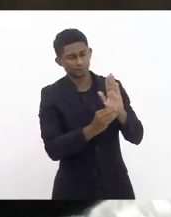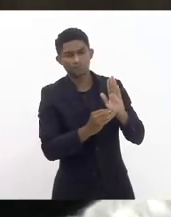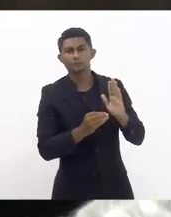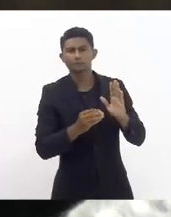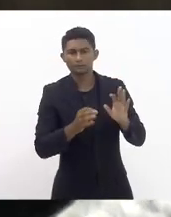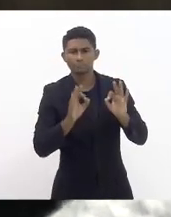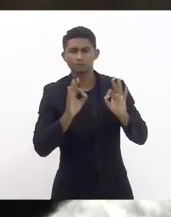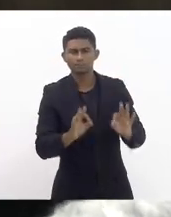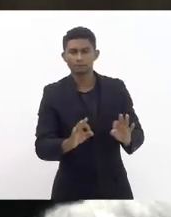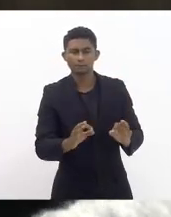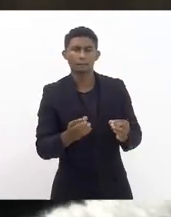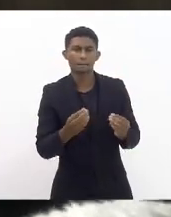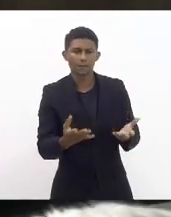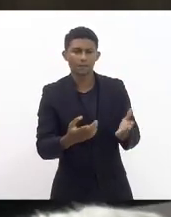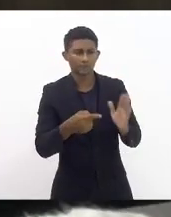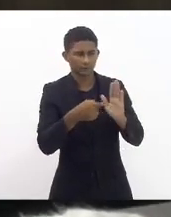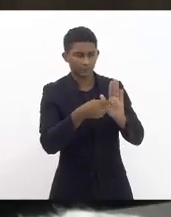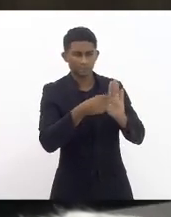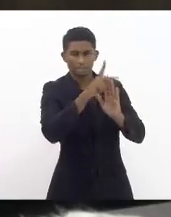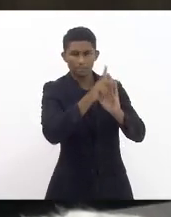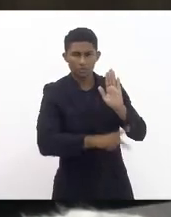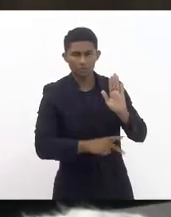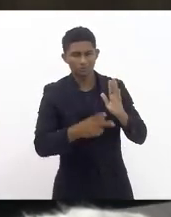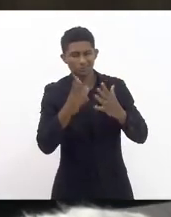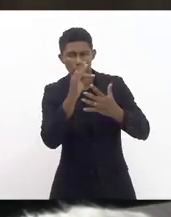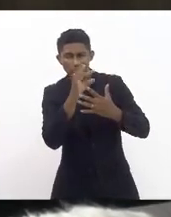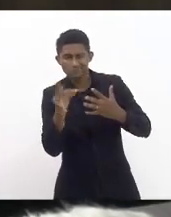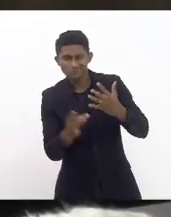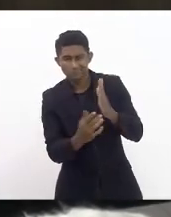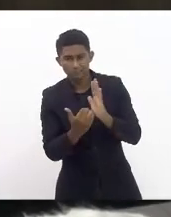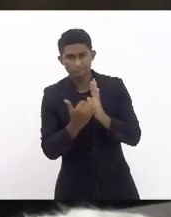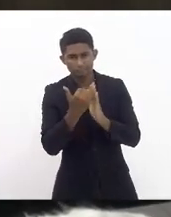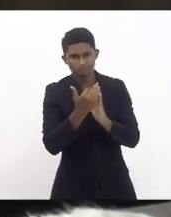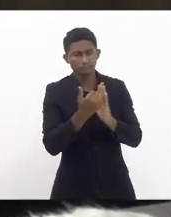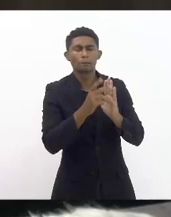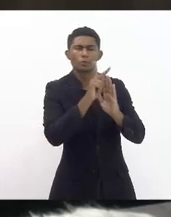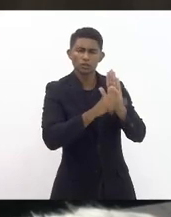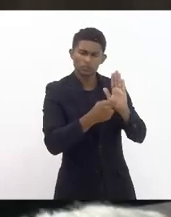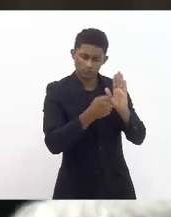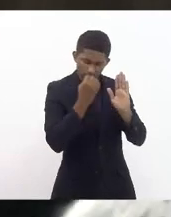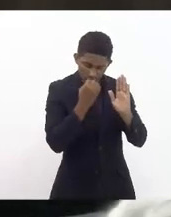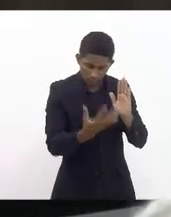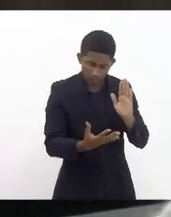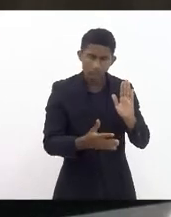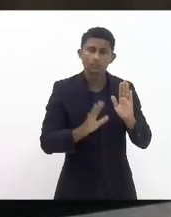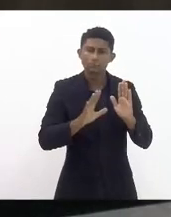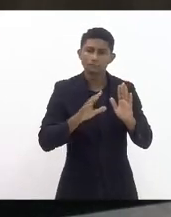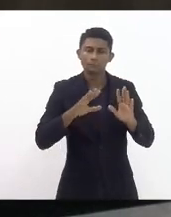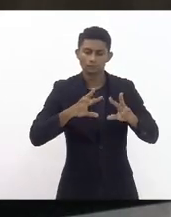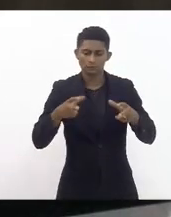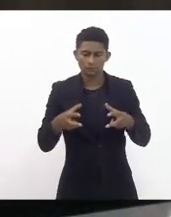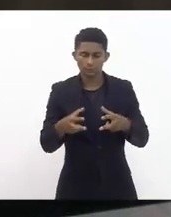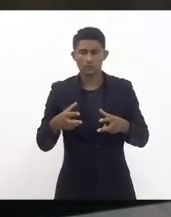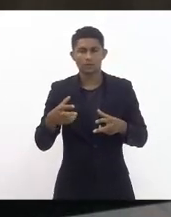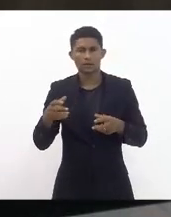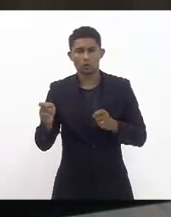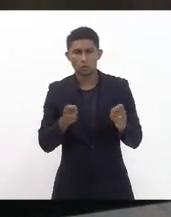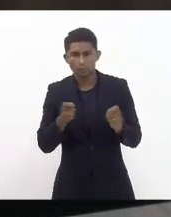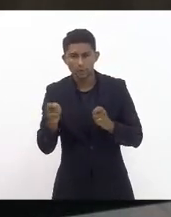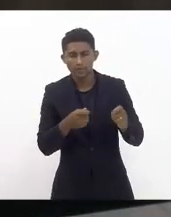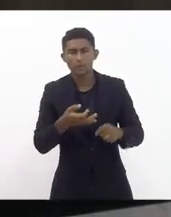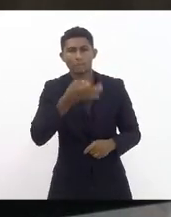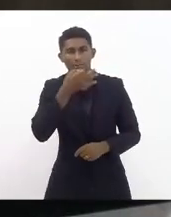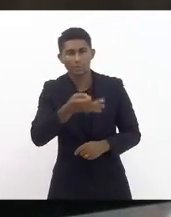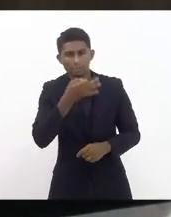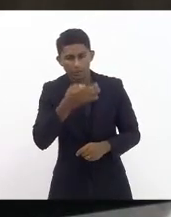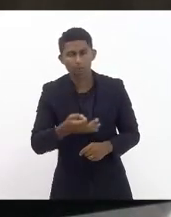de especificidade ou precisão a certos aspectos do projeto, que já é muito bom, e nesse sentido o parecer da Comissão de Economia é